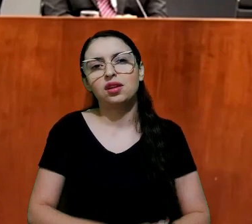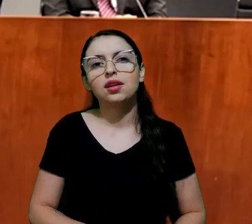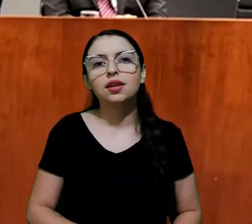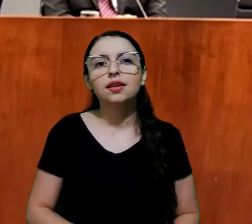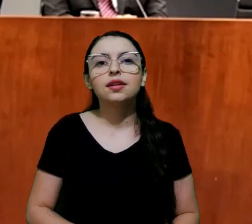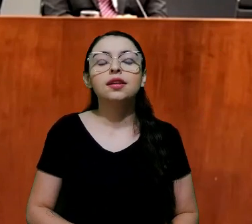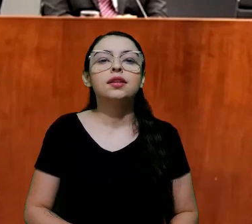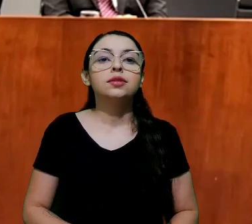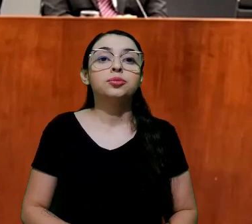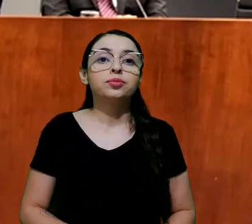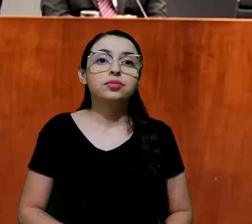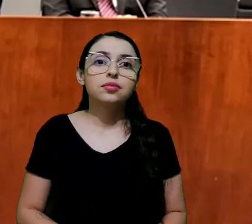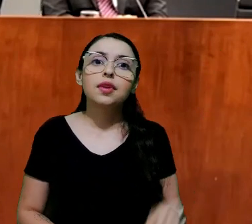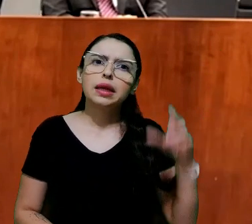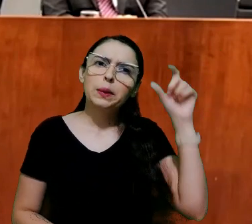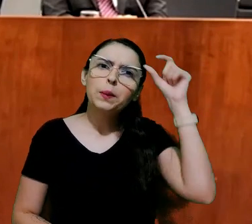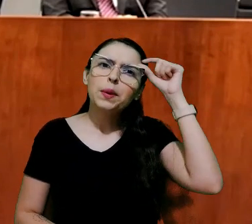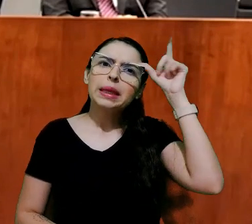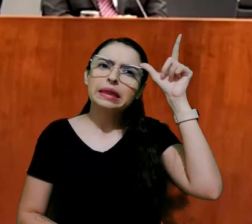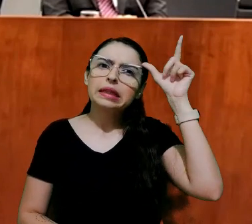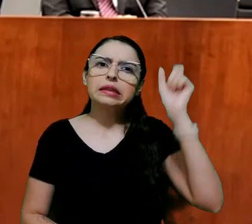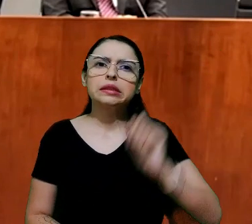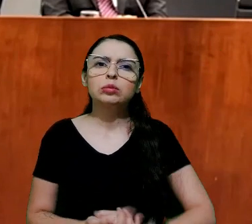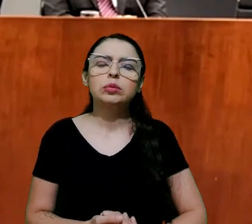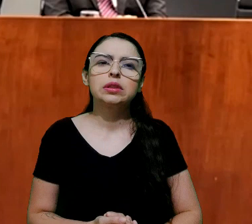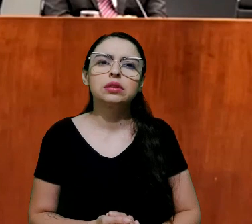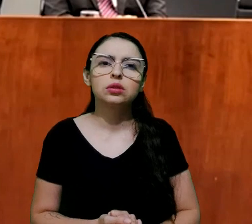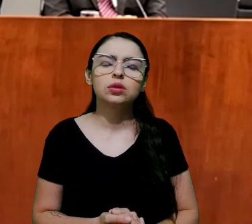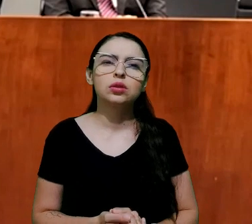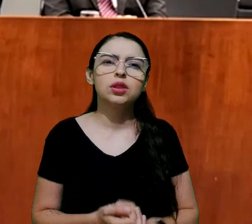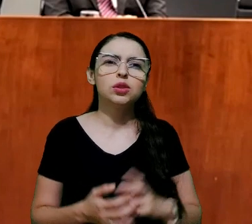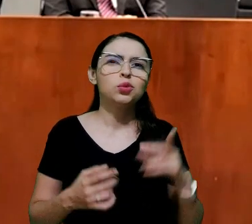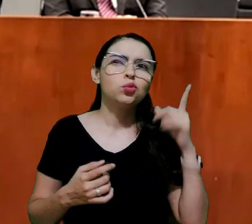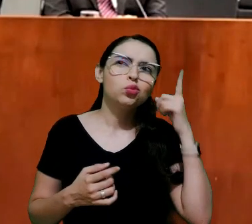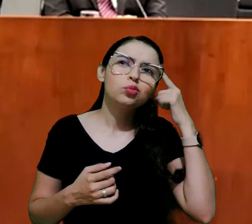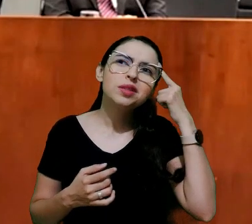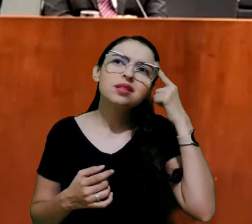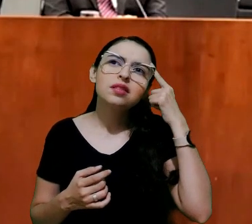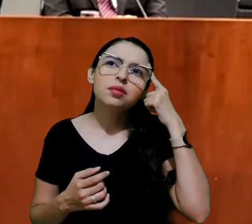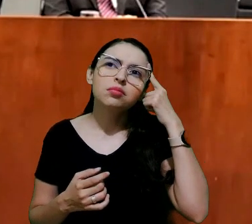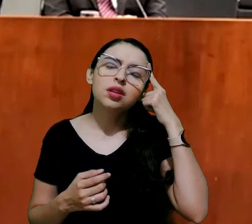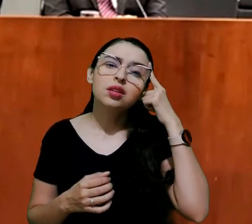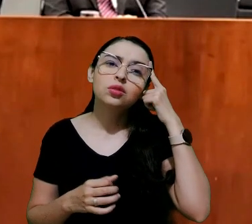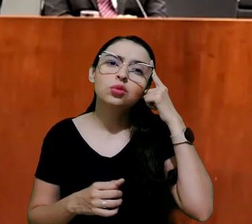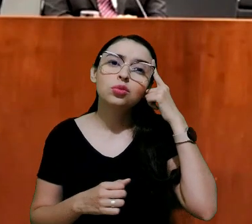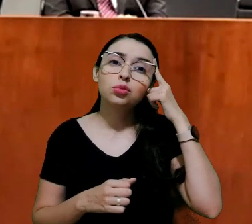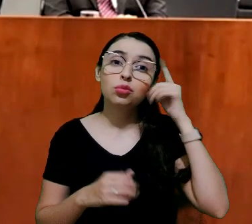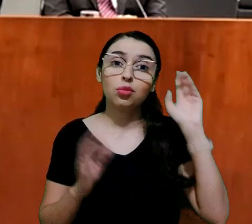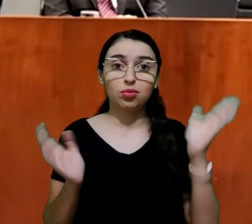herdeiro. É uma expectativa que o coloca numa posição de atuação.